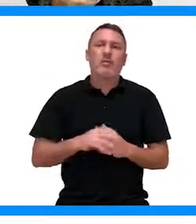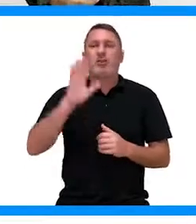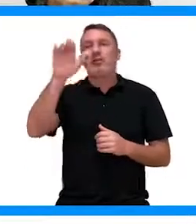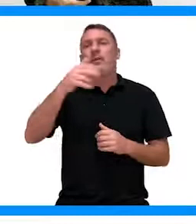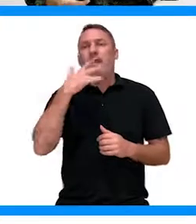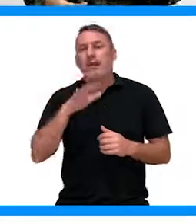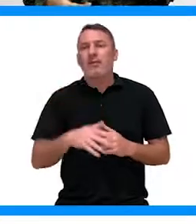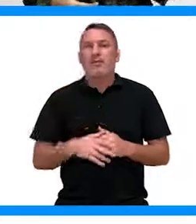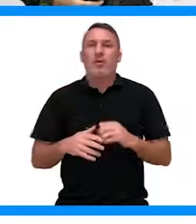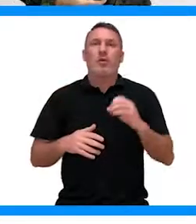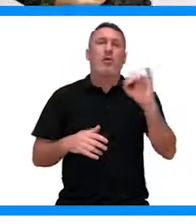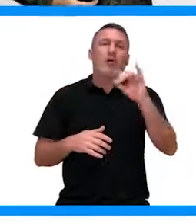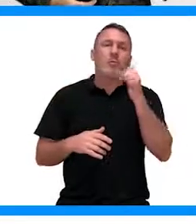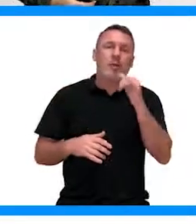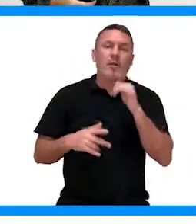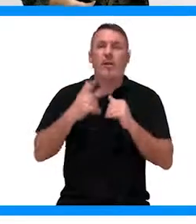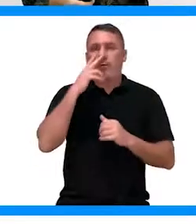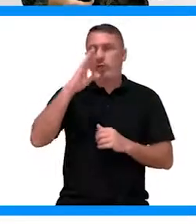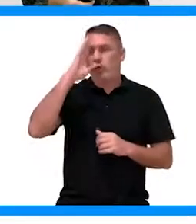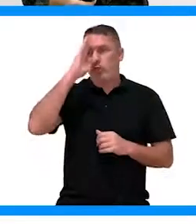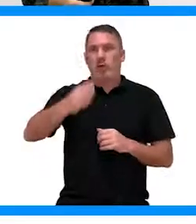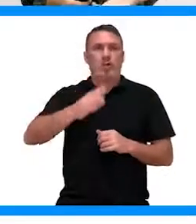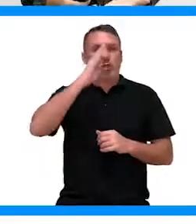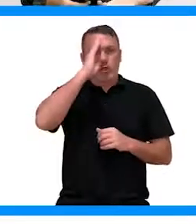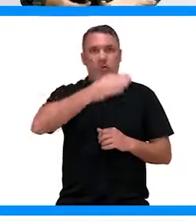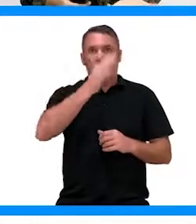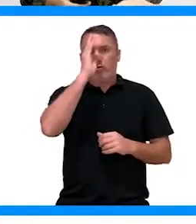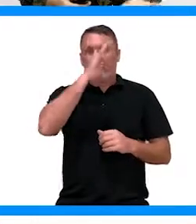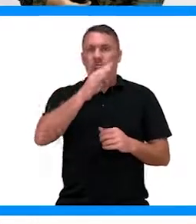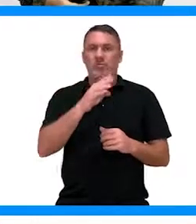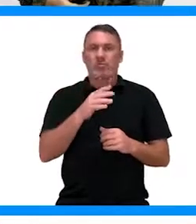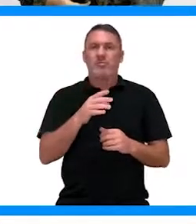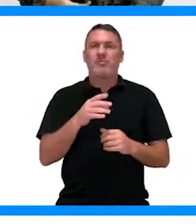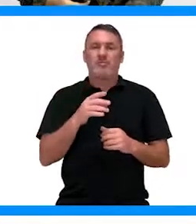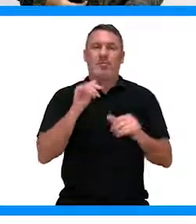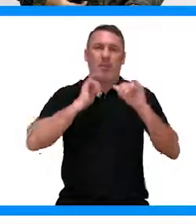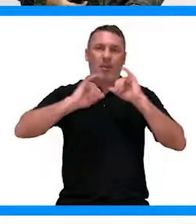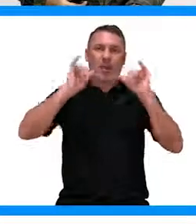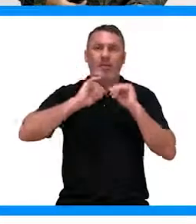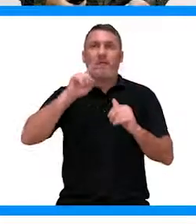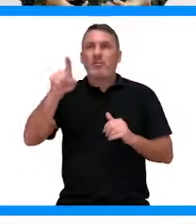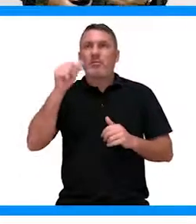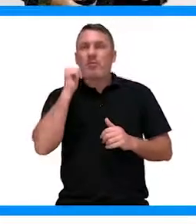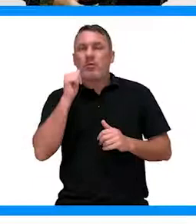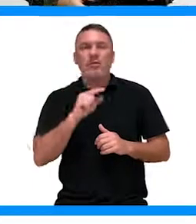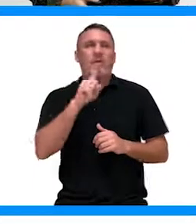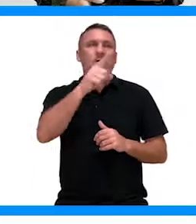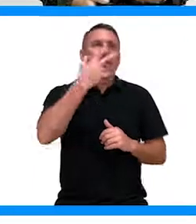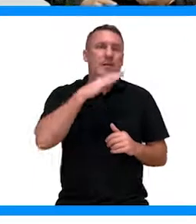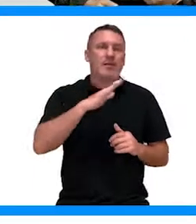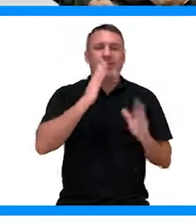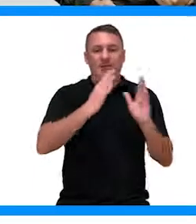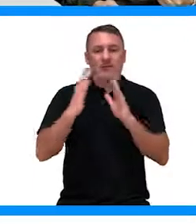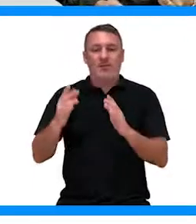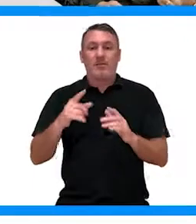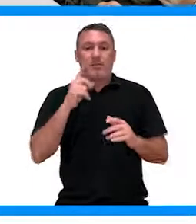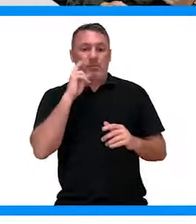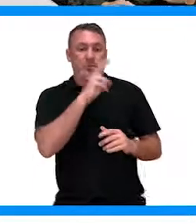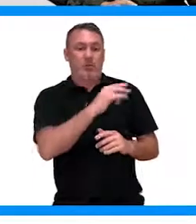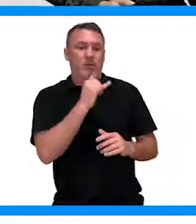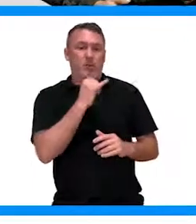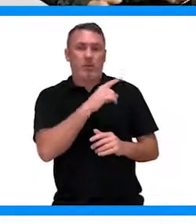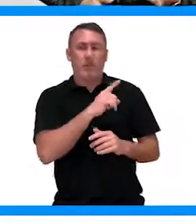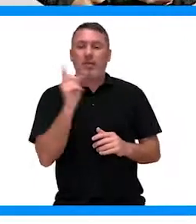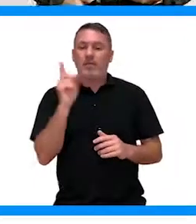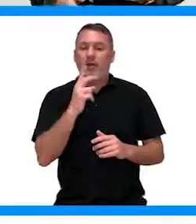ou mulher, né, ou criança, direcionando aquela propaganda, né? Então, no caso aqui, a gente tem